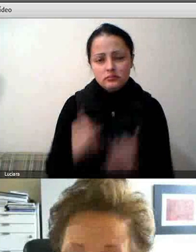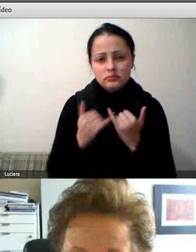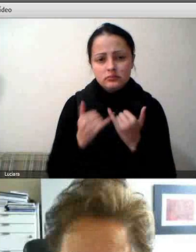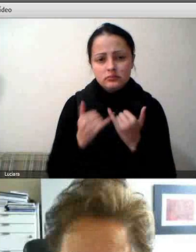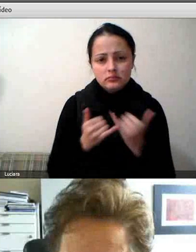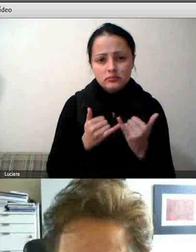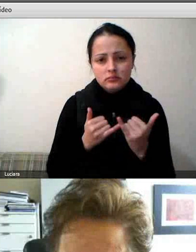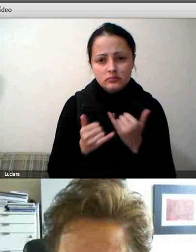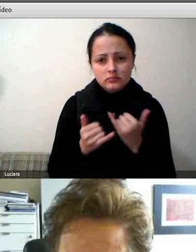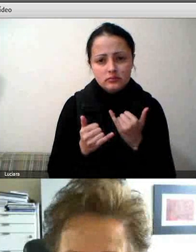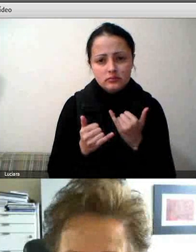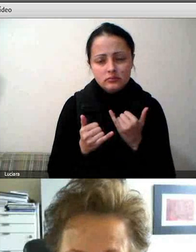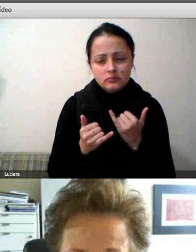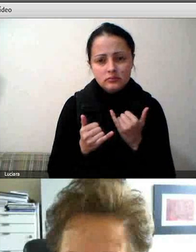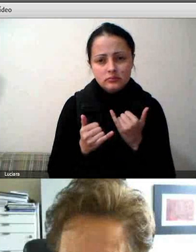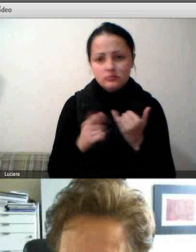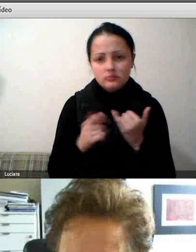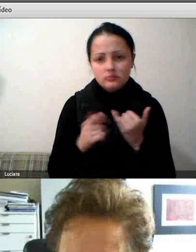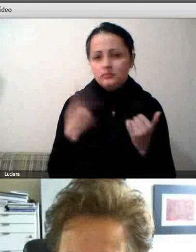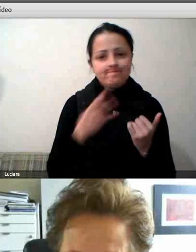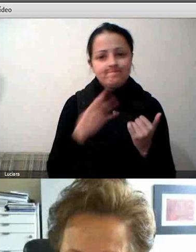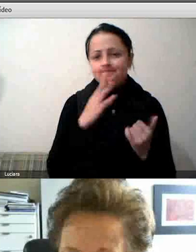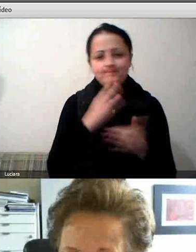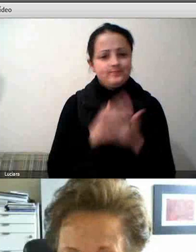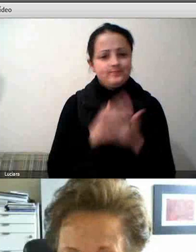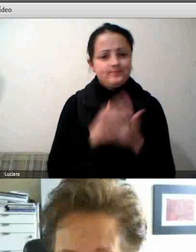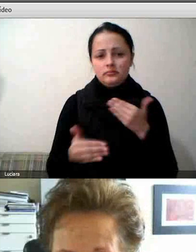vida inteira. Porque quando o cérebro